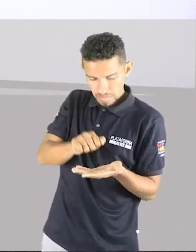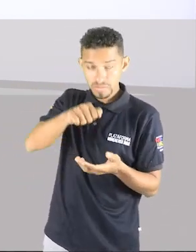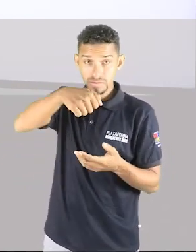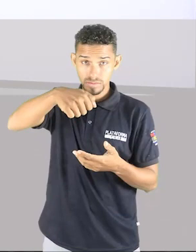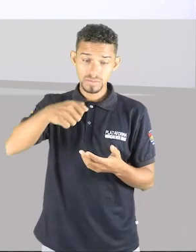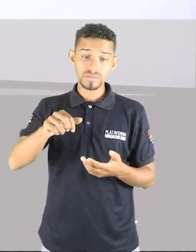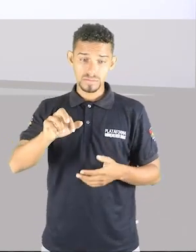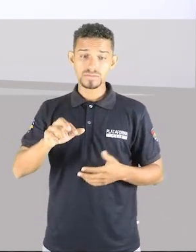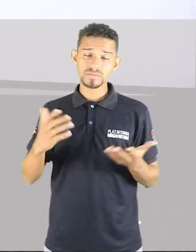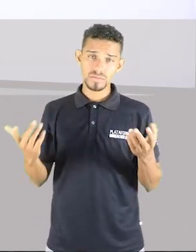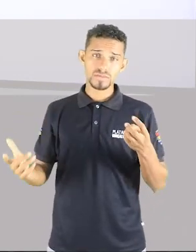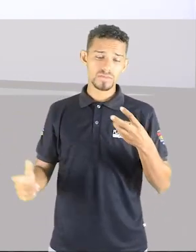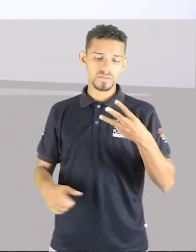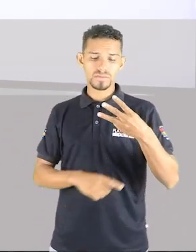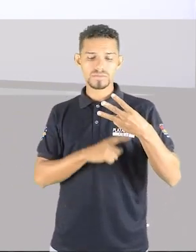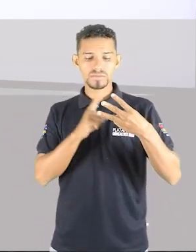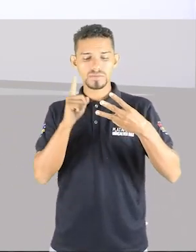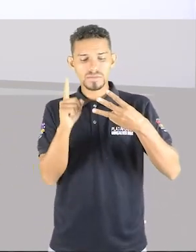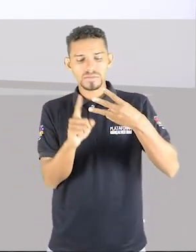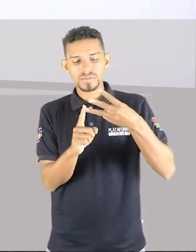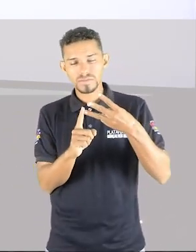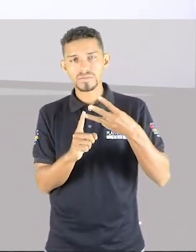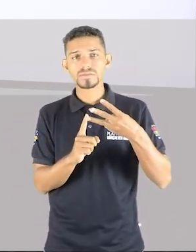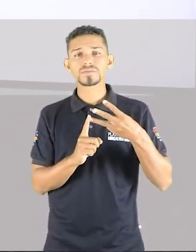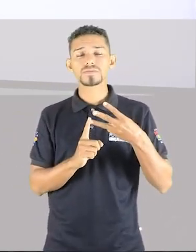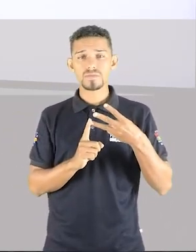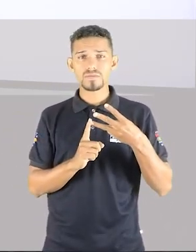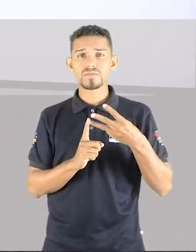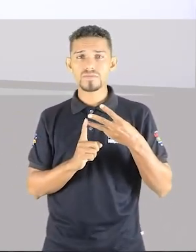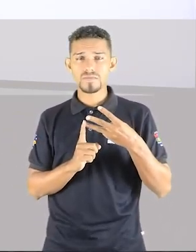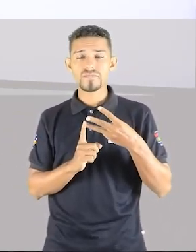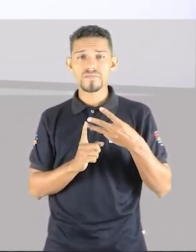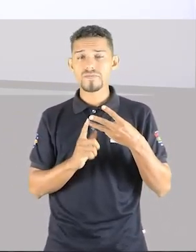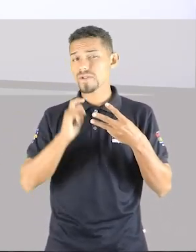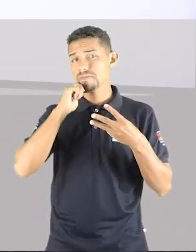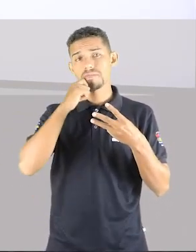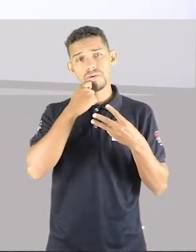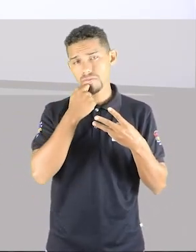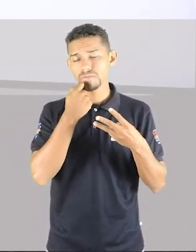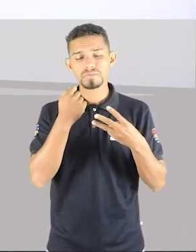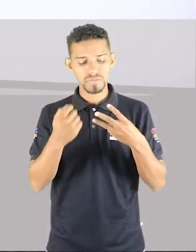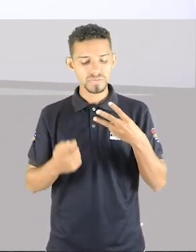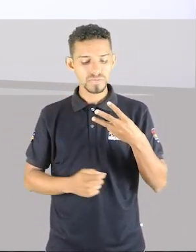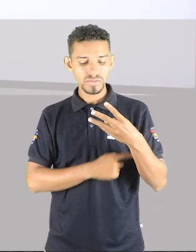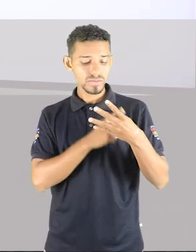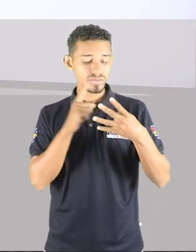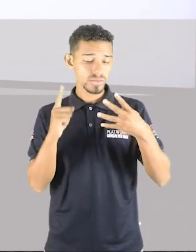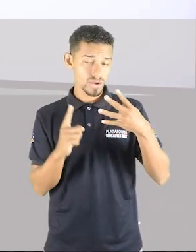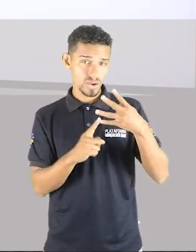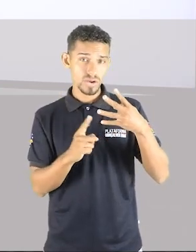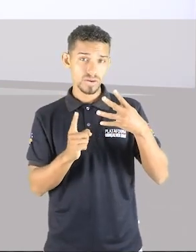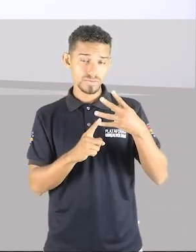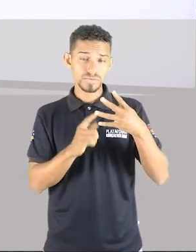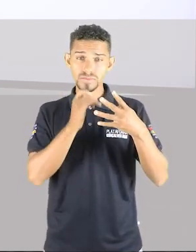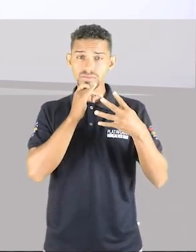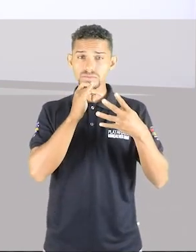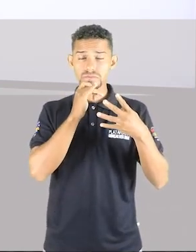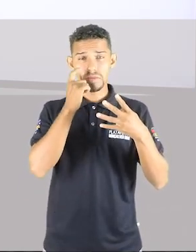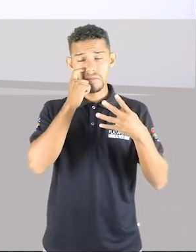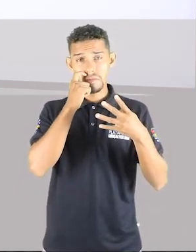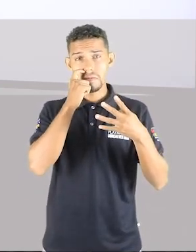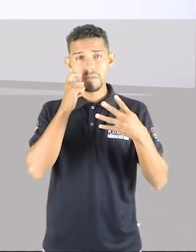calor para você fazer um sanduí esquentar um pão alguma coisa uma prancha